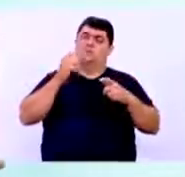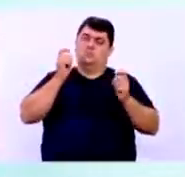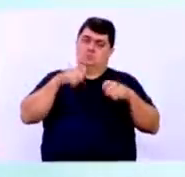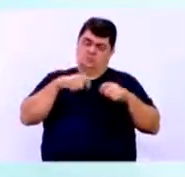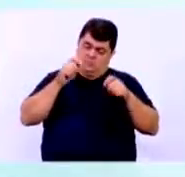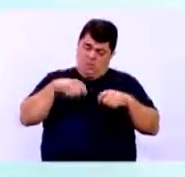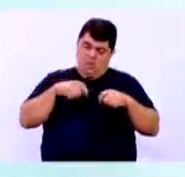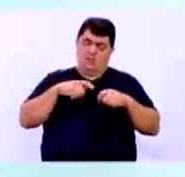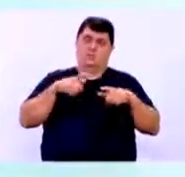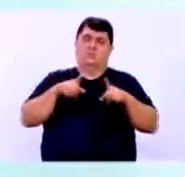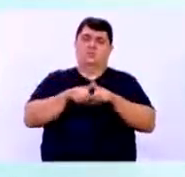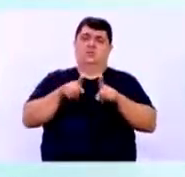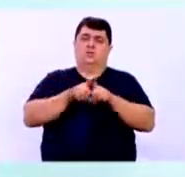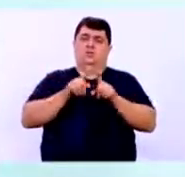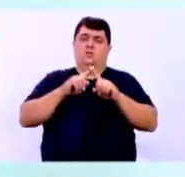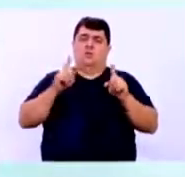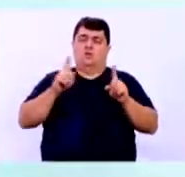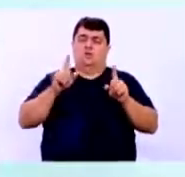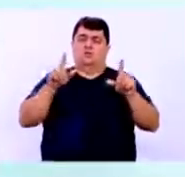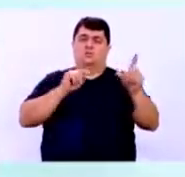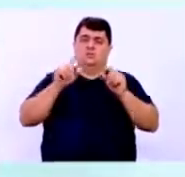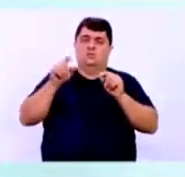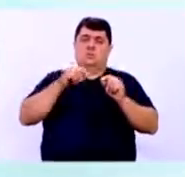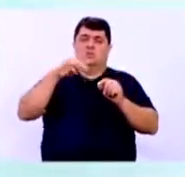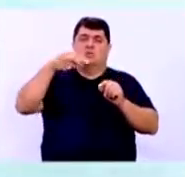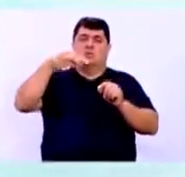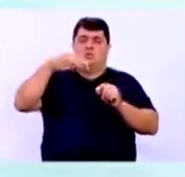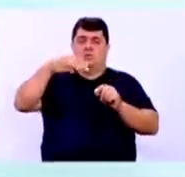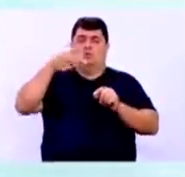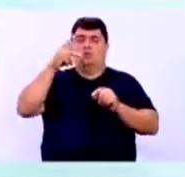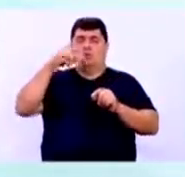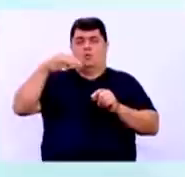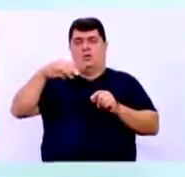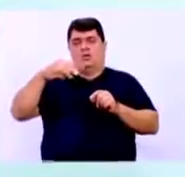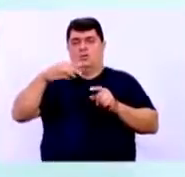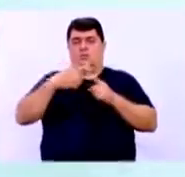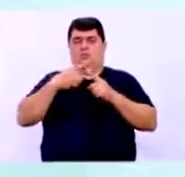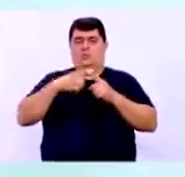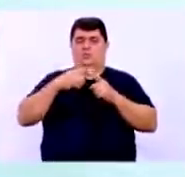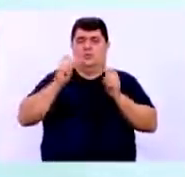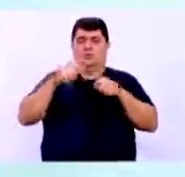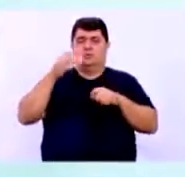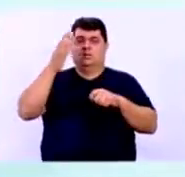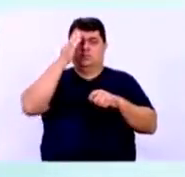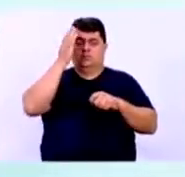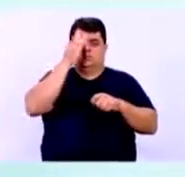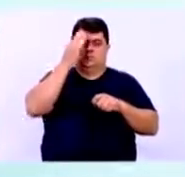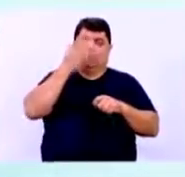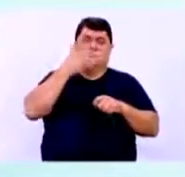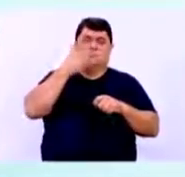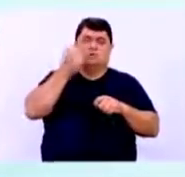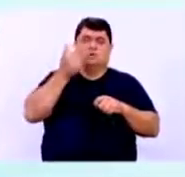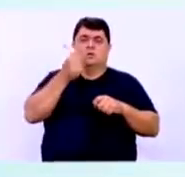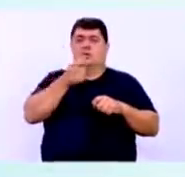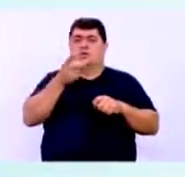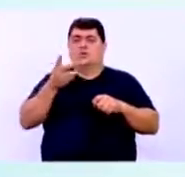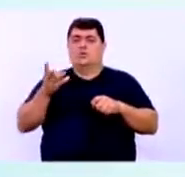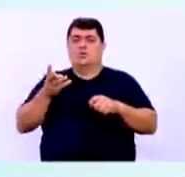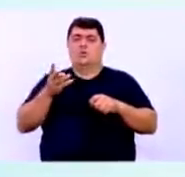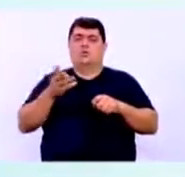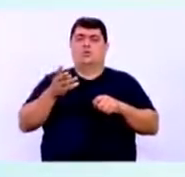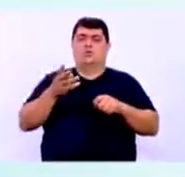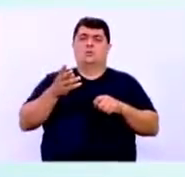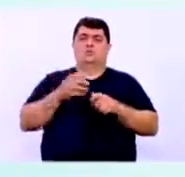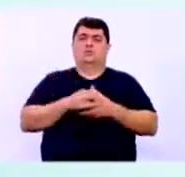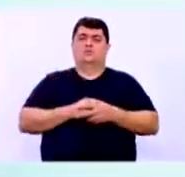é usada, mas se prefere utilizar a média ponderada, porque a média ponderada você tem uma maior facilidade de identificar o preço do custo de mercadoria